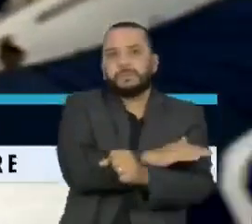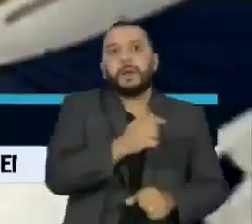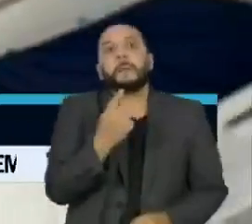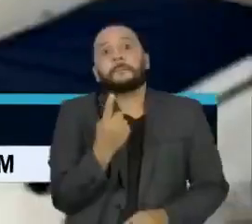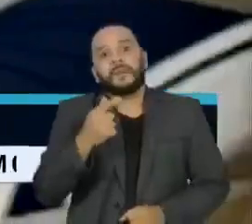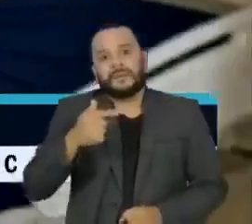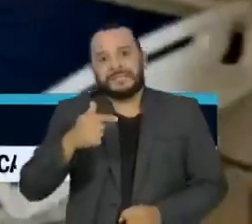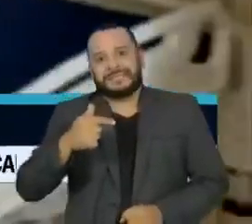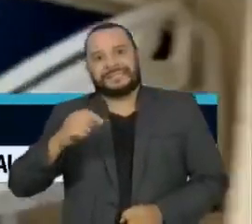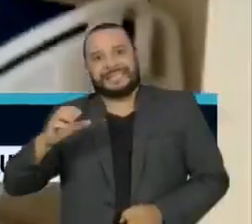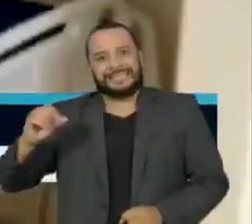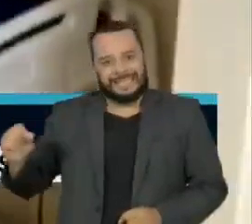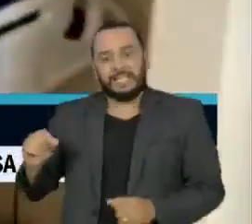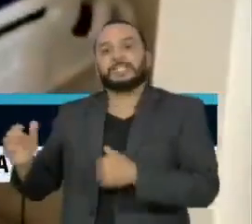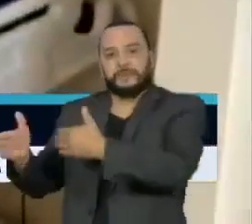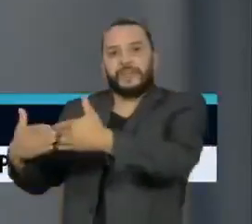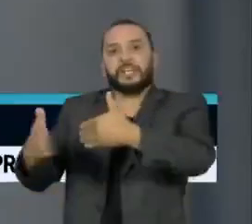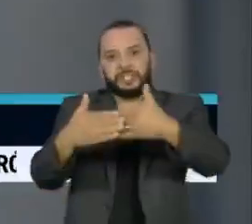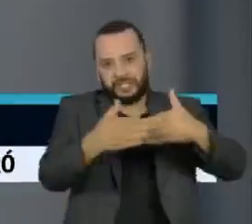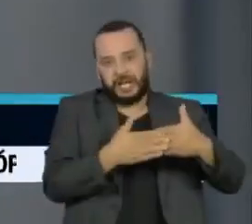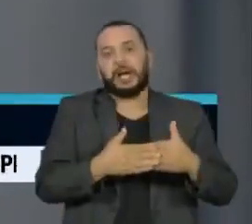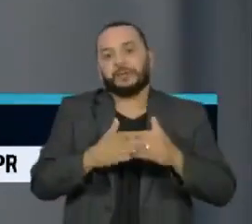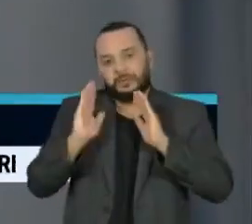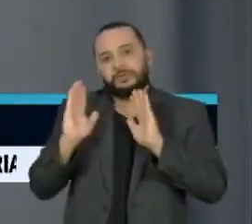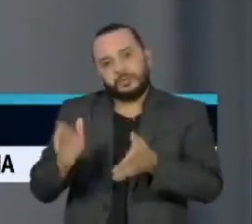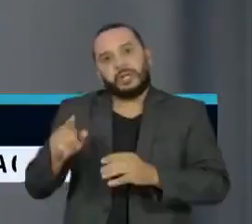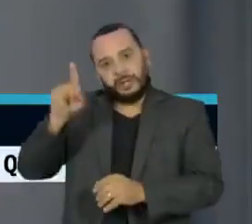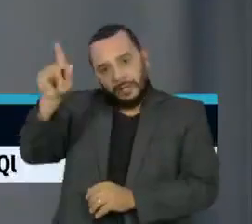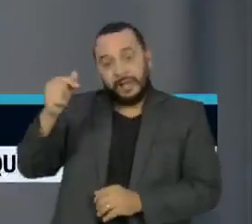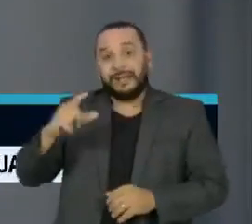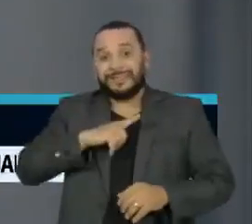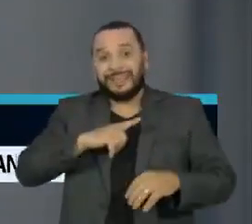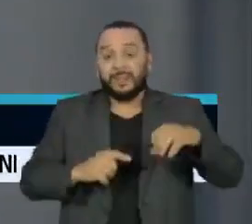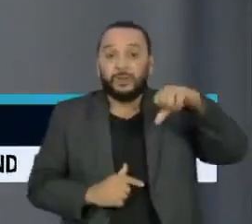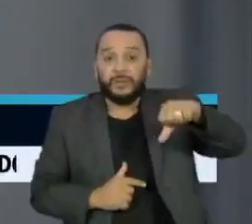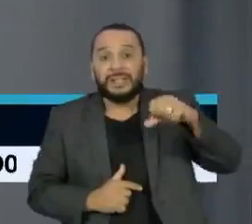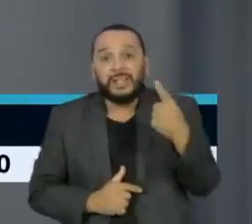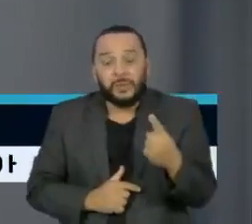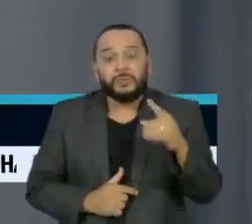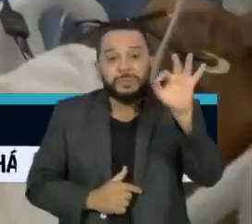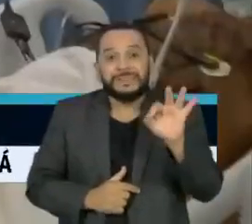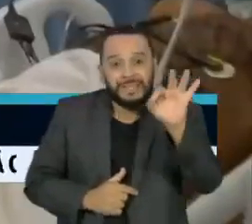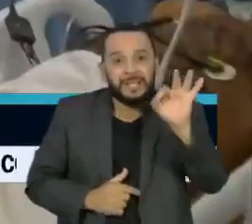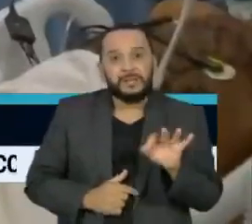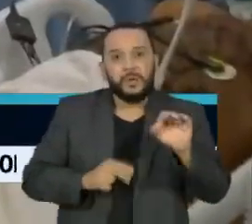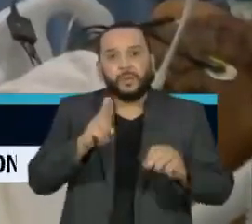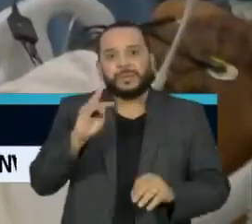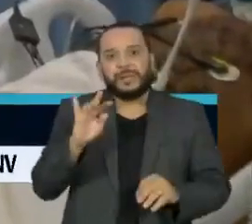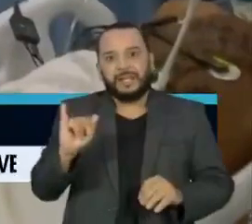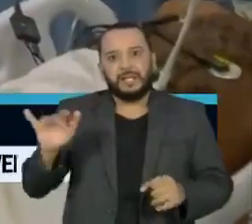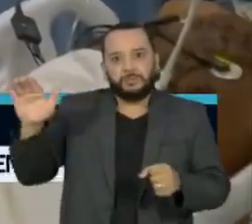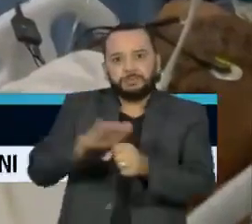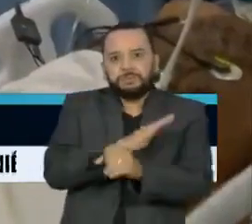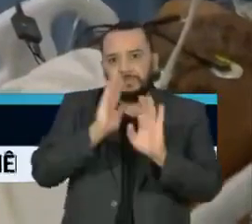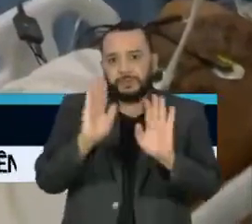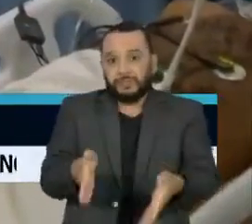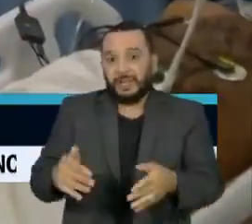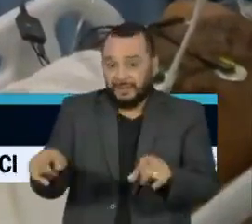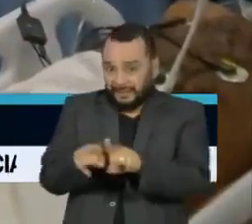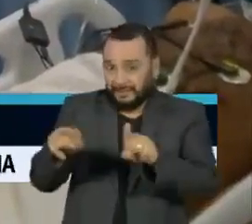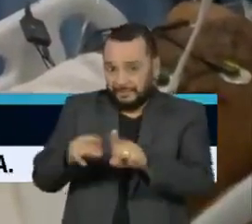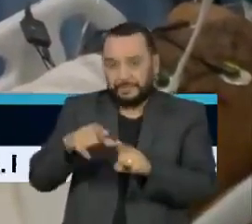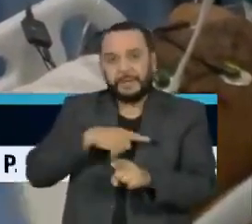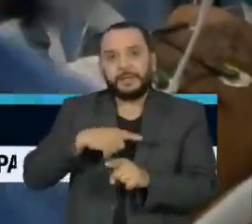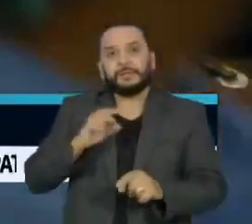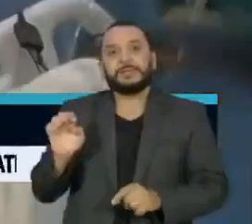leitos estão fechados na rede pública da capital, que opera com 91% das UTIs ocupadas. No estado, a taxa de